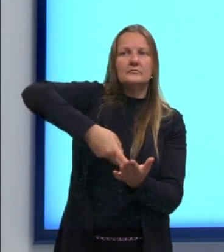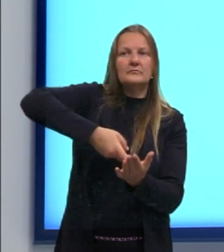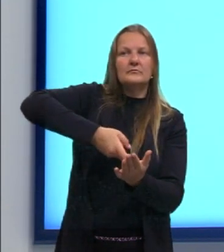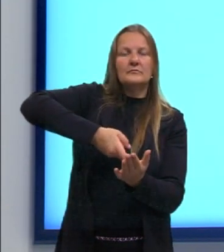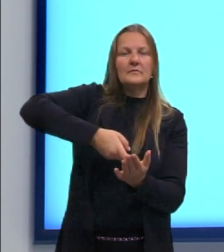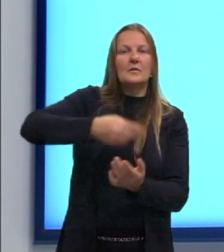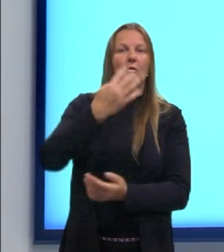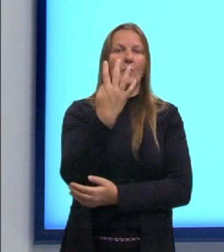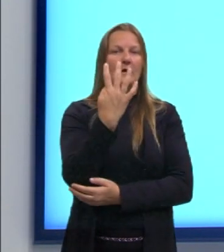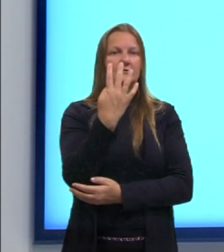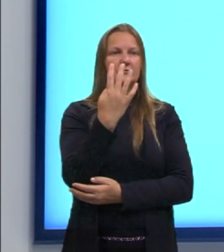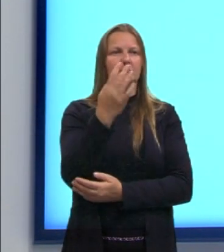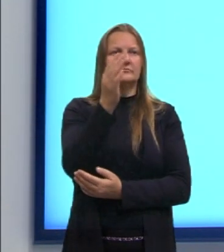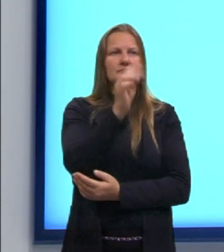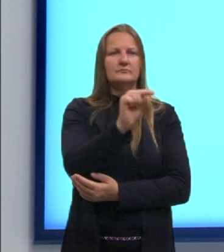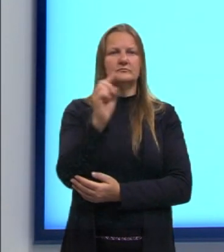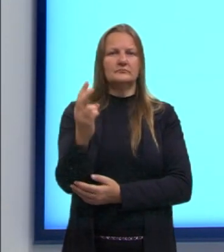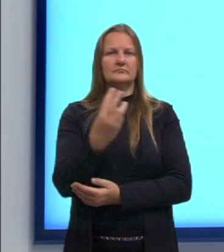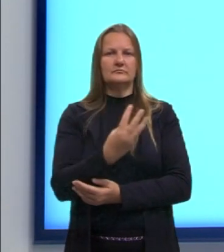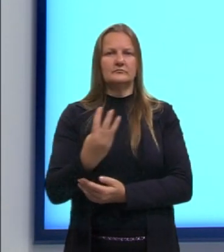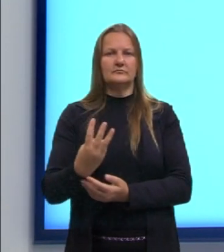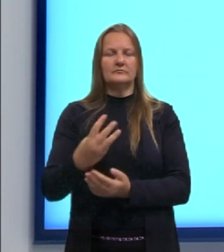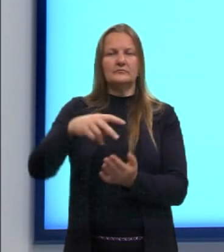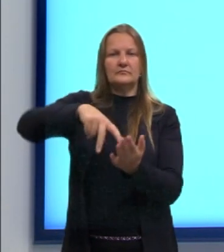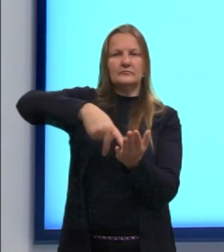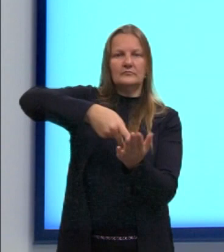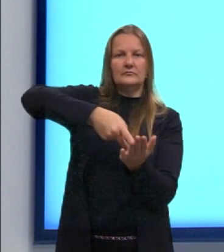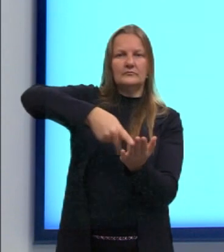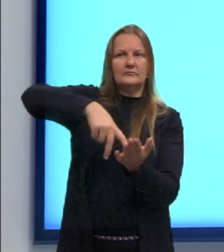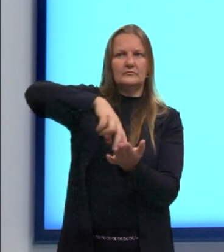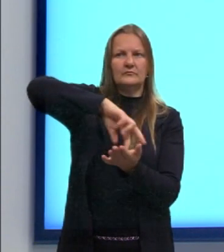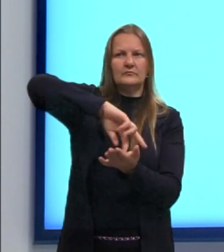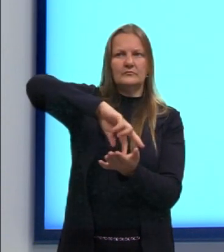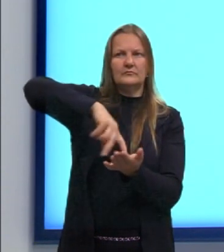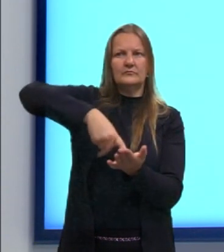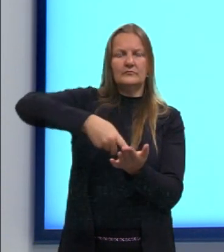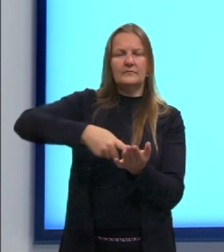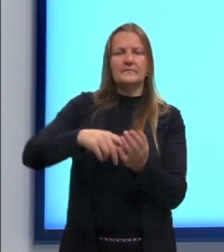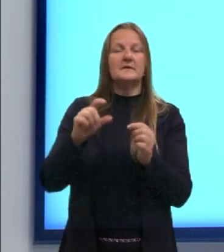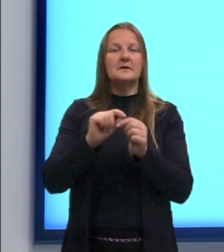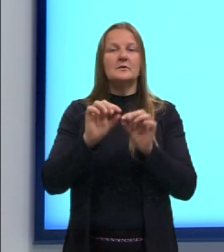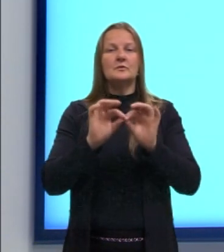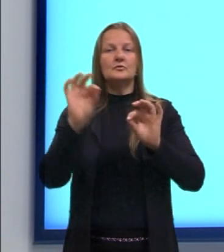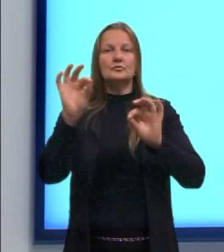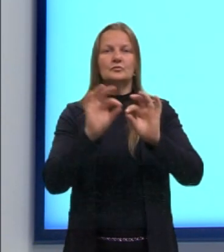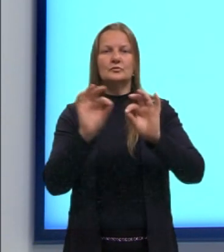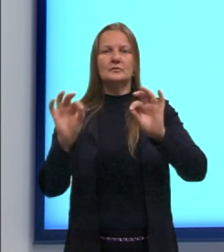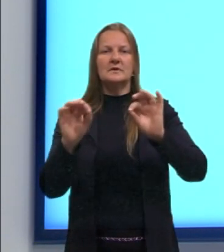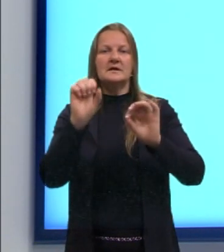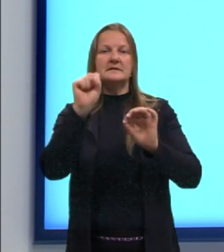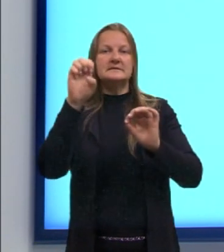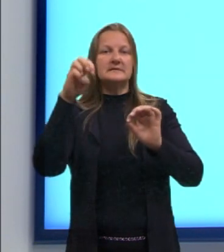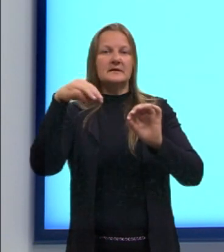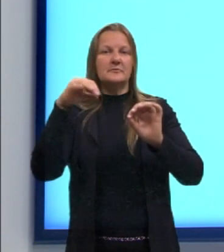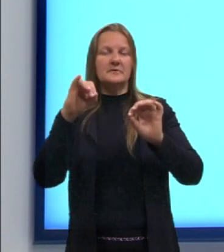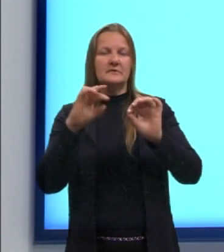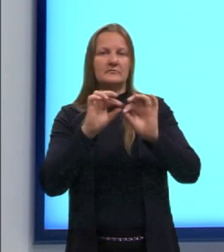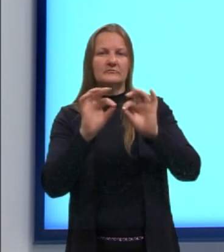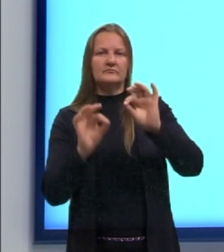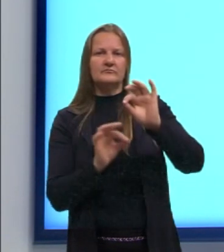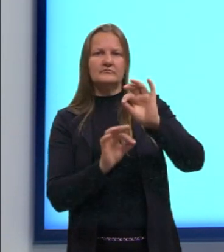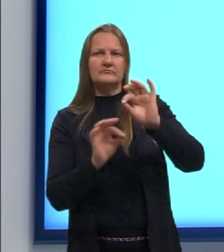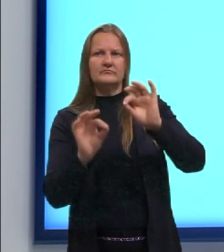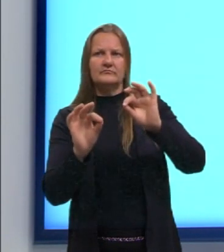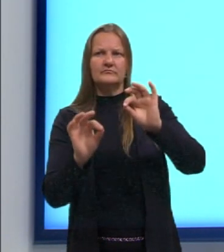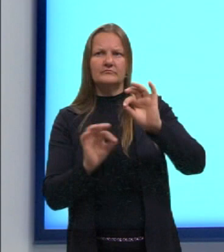quatro quadrantes. Mas quando foi definido, então, essas semirretas aqui que definem o arco,